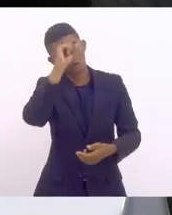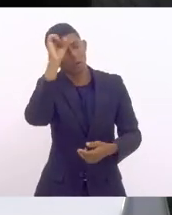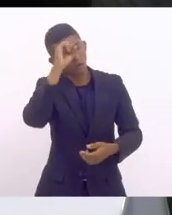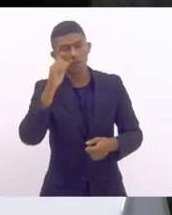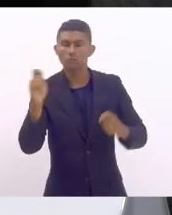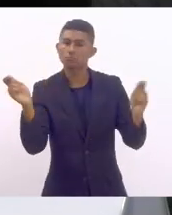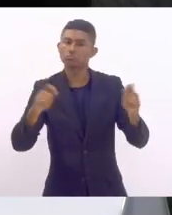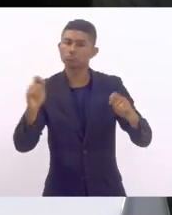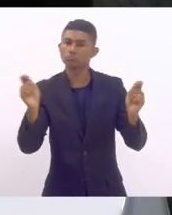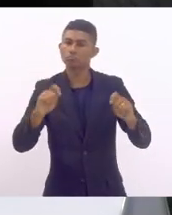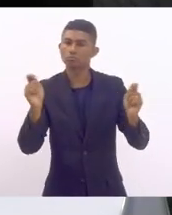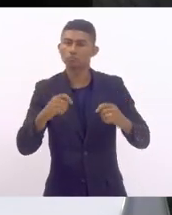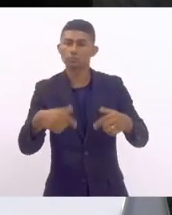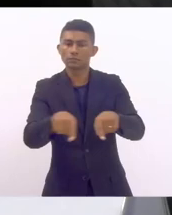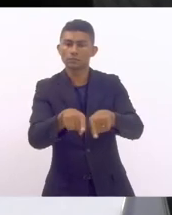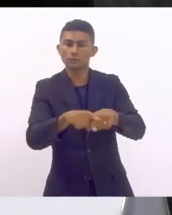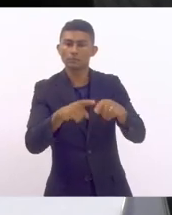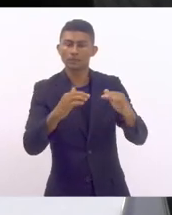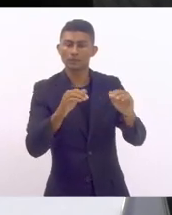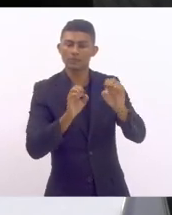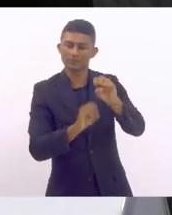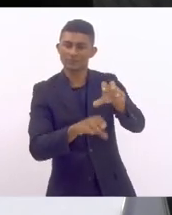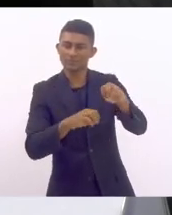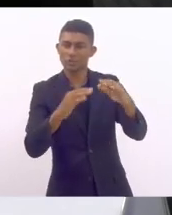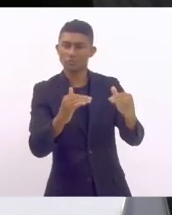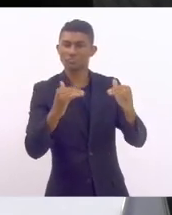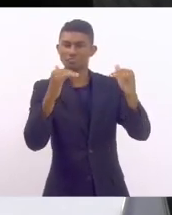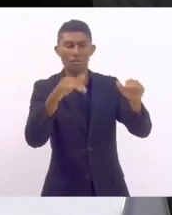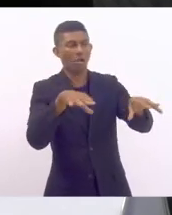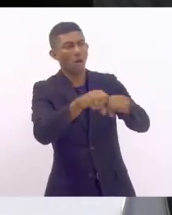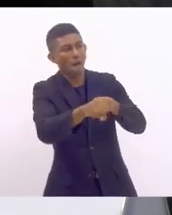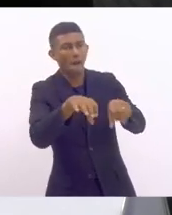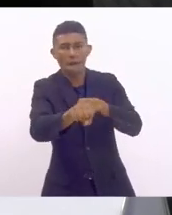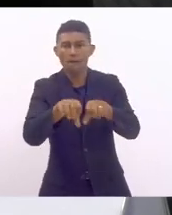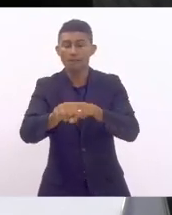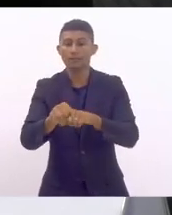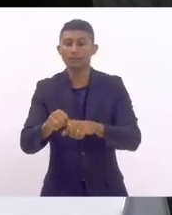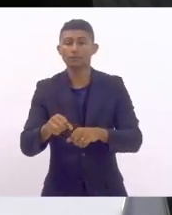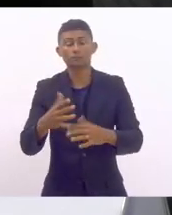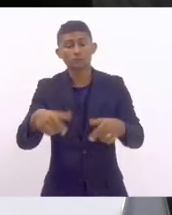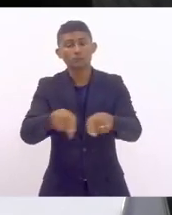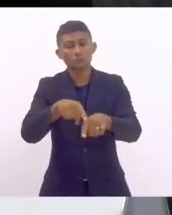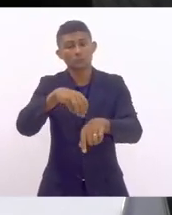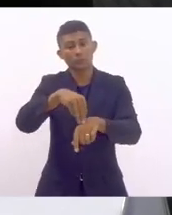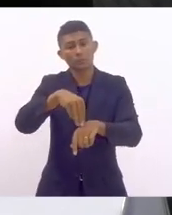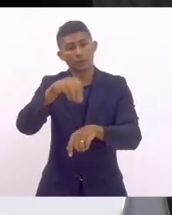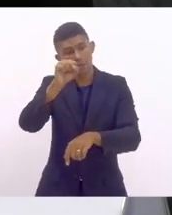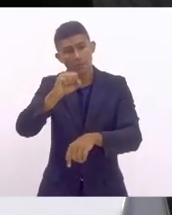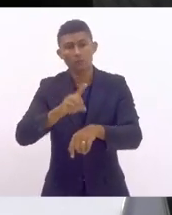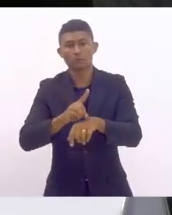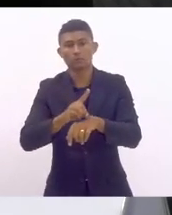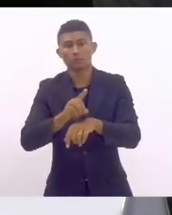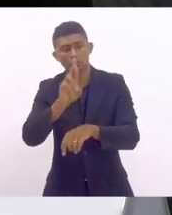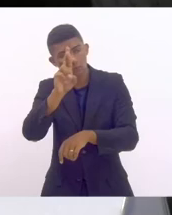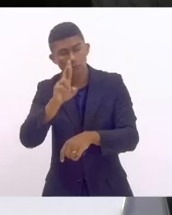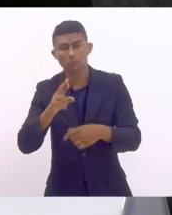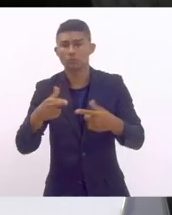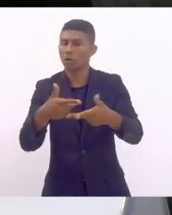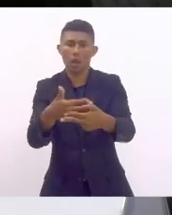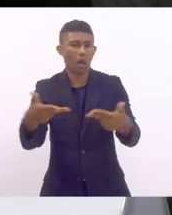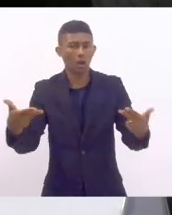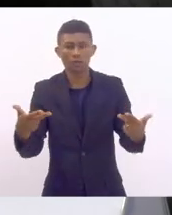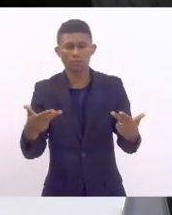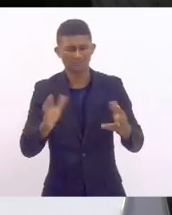São é a formação em nível superior normalmente graduação mas também mestrado doutorado especialização mas não